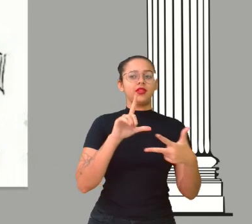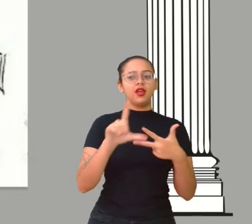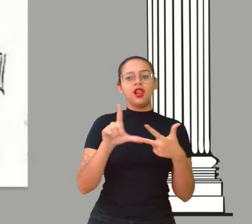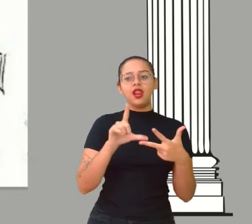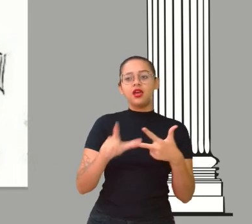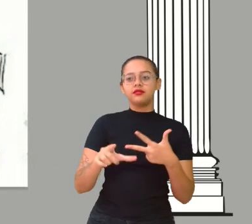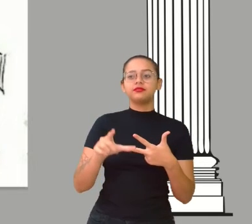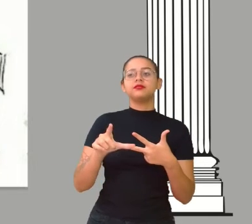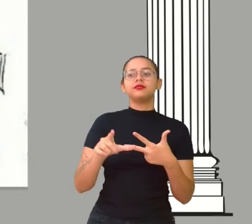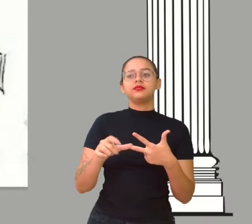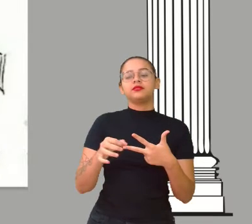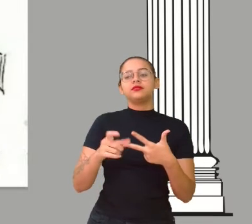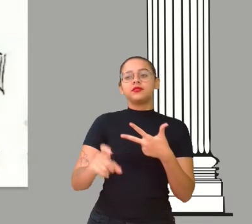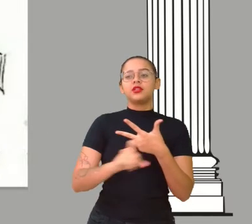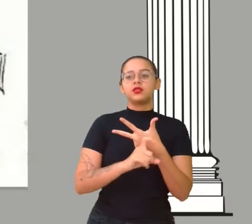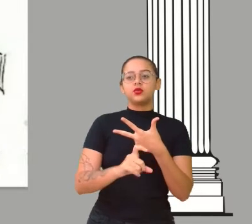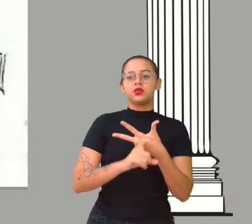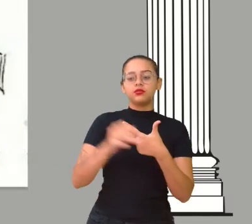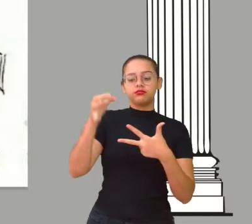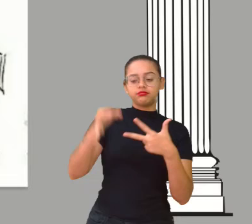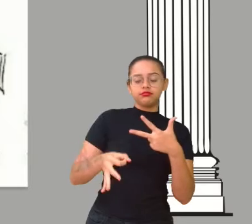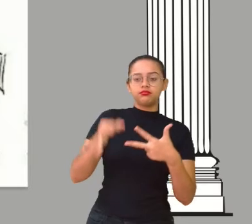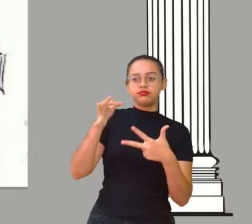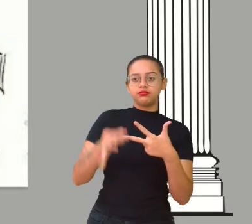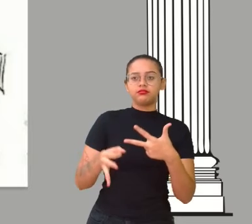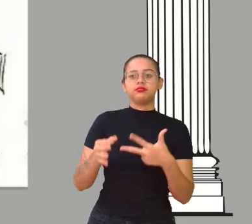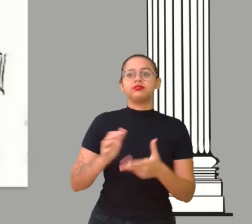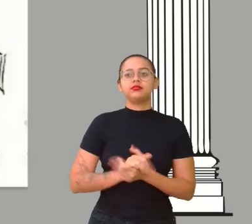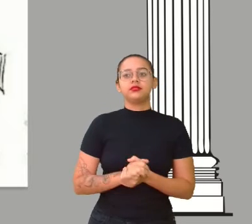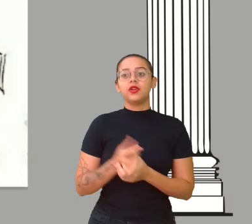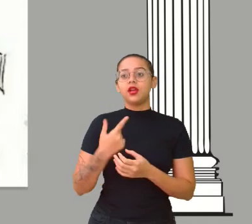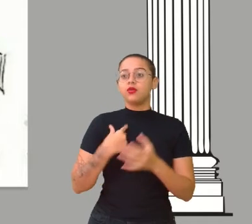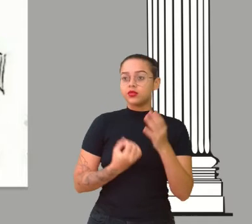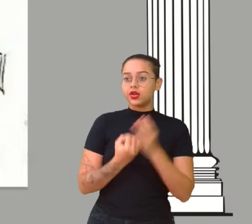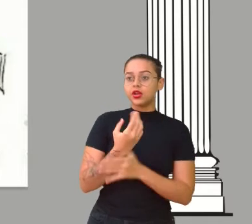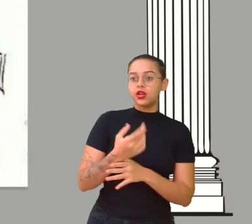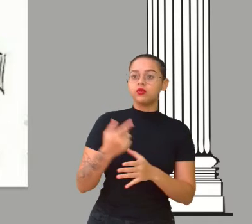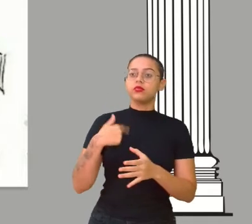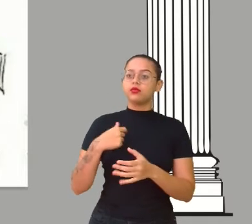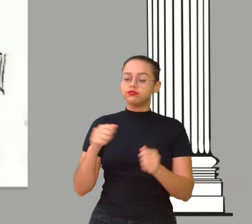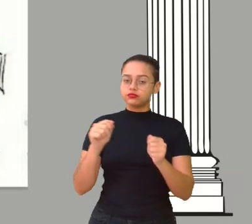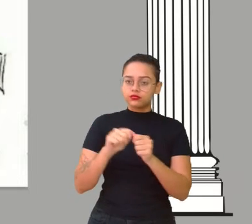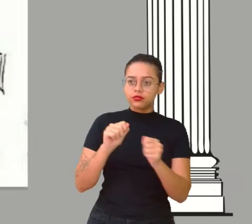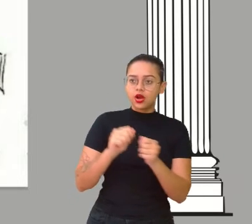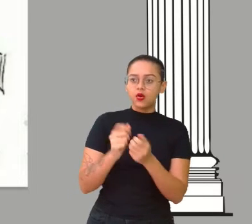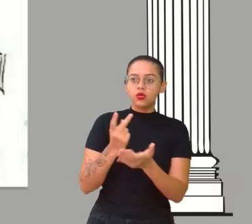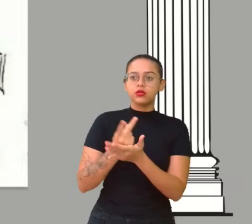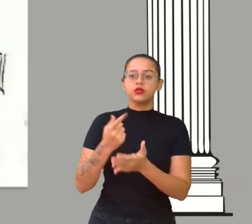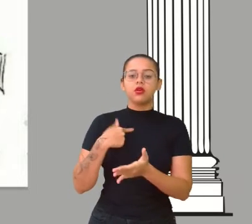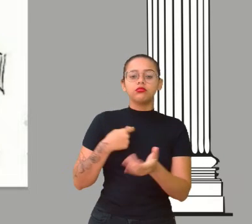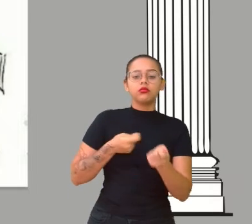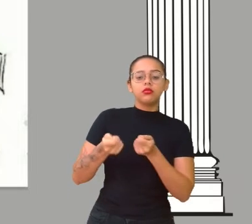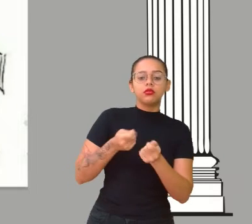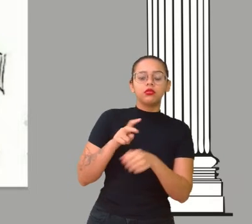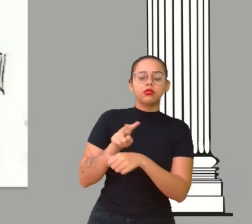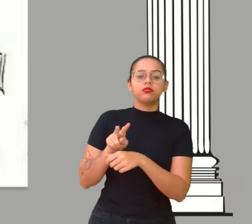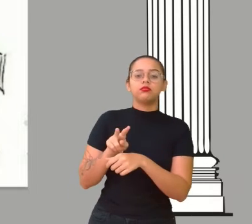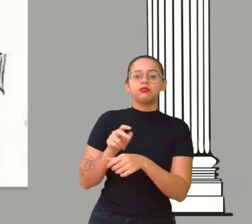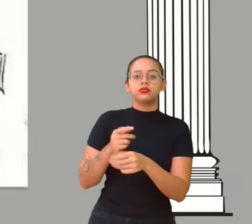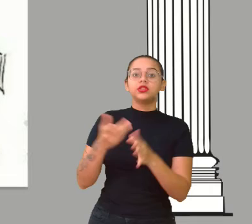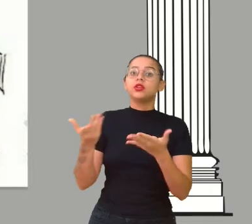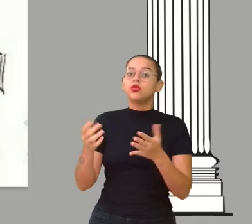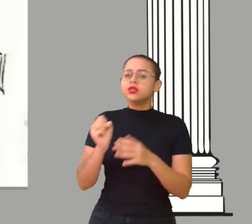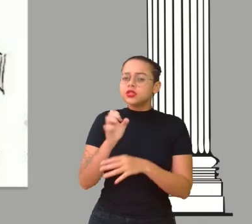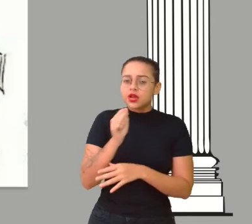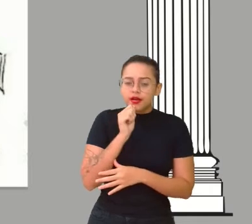outro eu aplico as leis e o outro eu administro, né? Então, se você não viu a nossa aula passada, vai lá na playlist